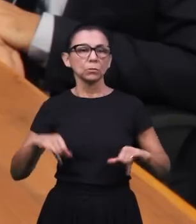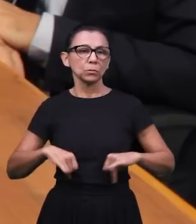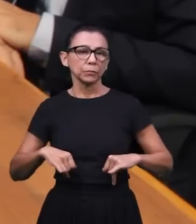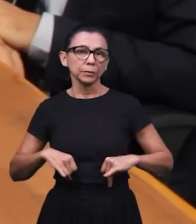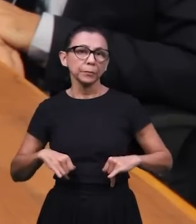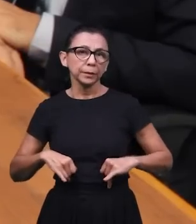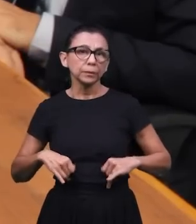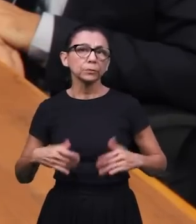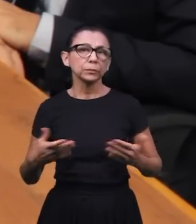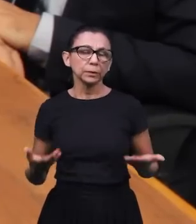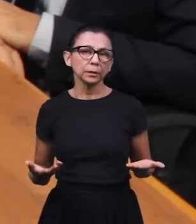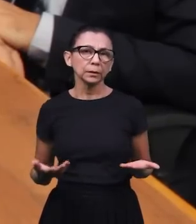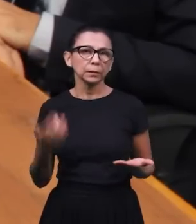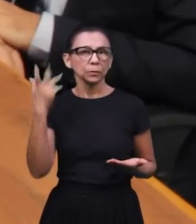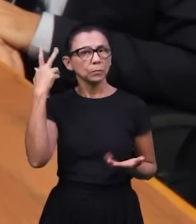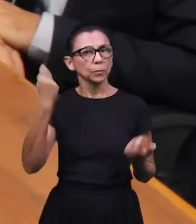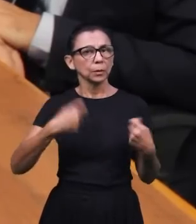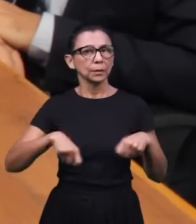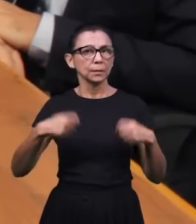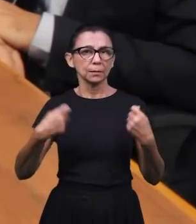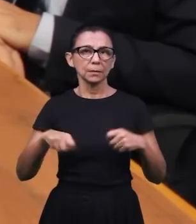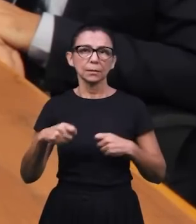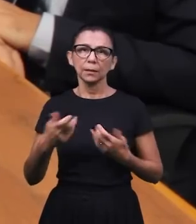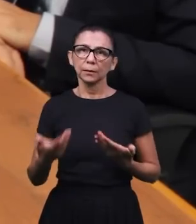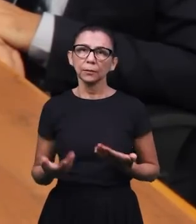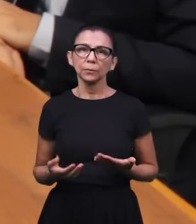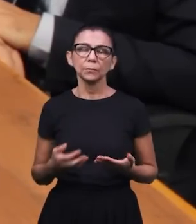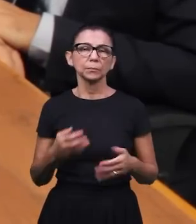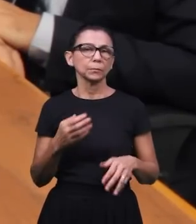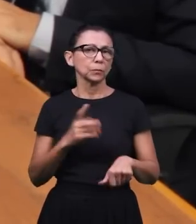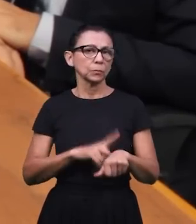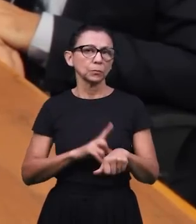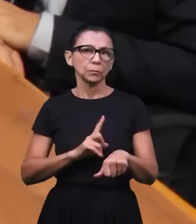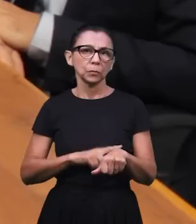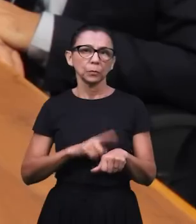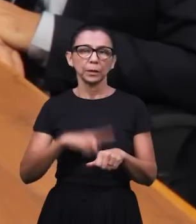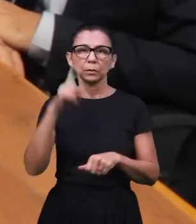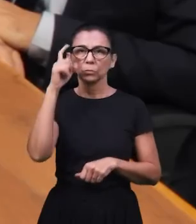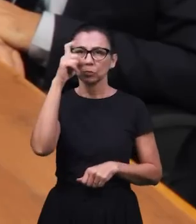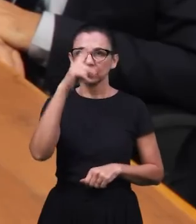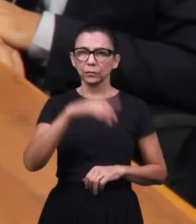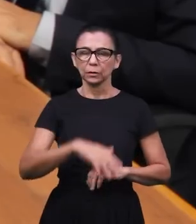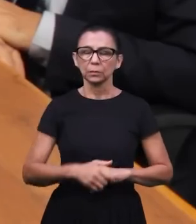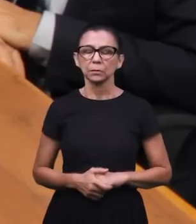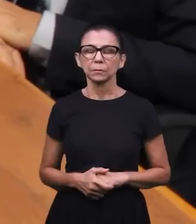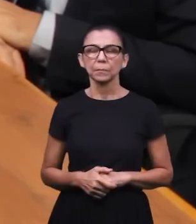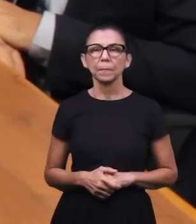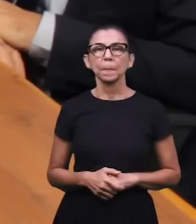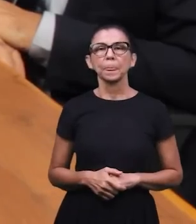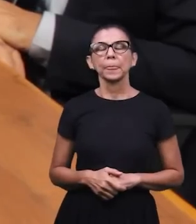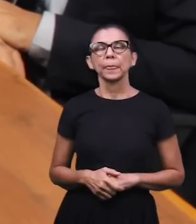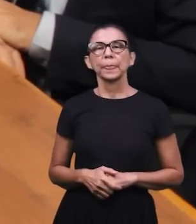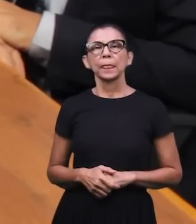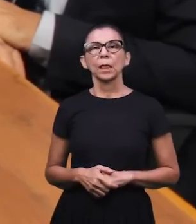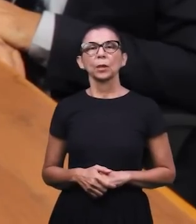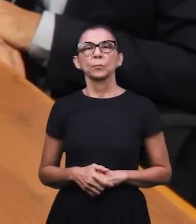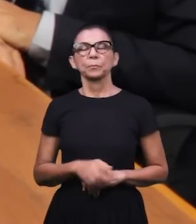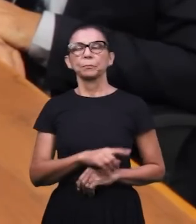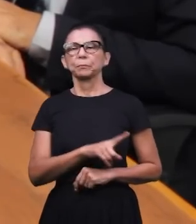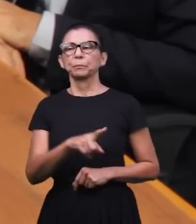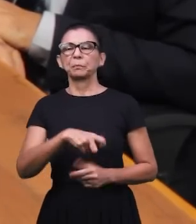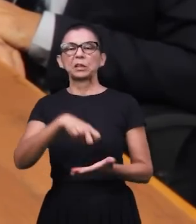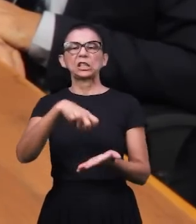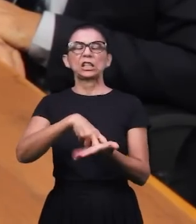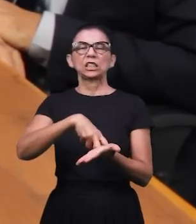existia vida na terra, não. Tem que ter o dia e a noite. Então, olha só, às vezes respeitar os espaços do filho. Não, é